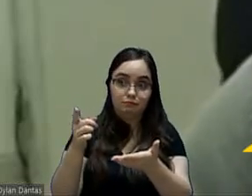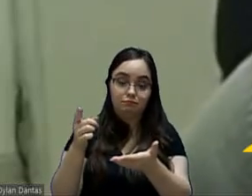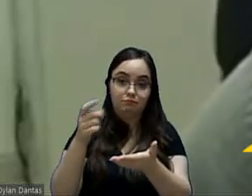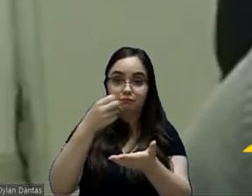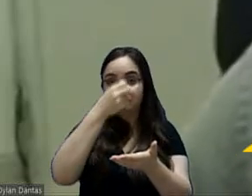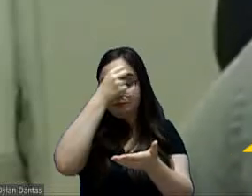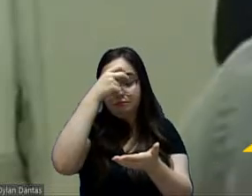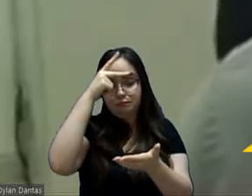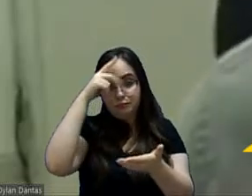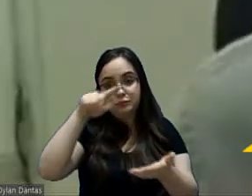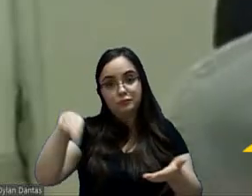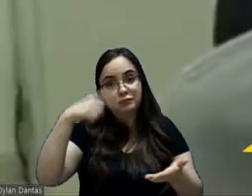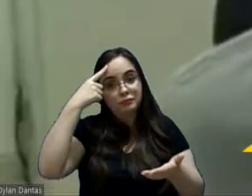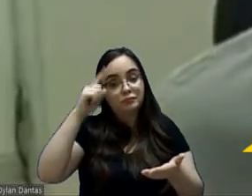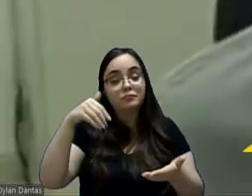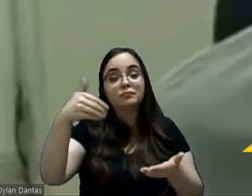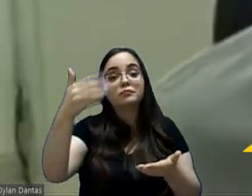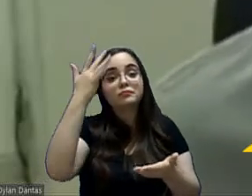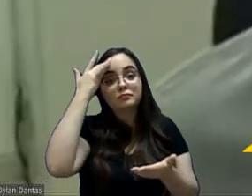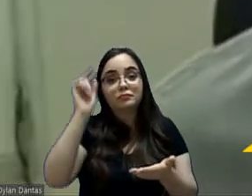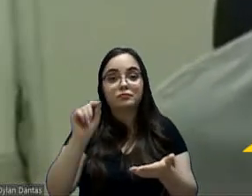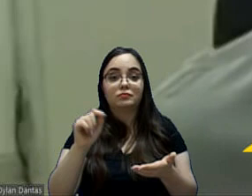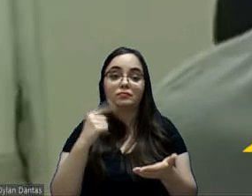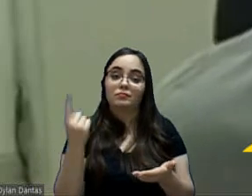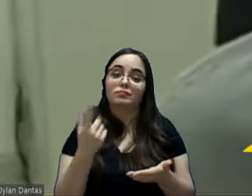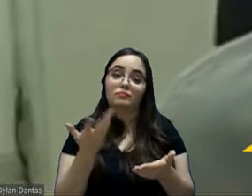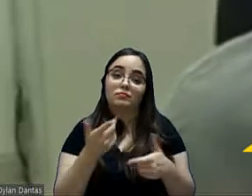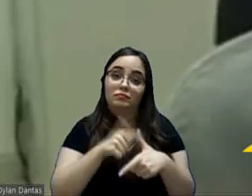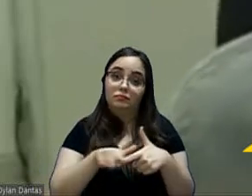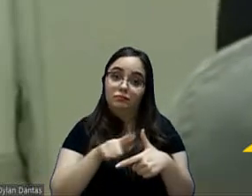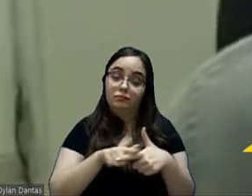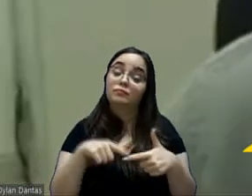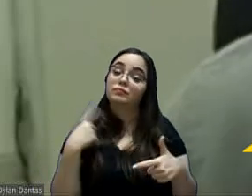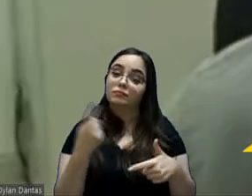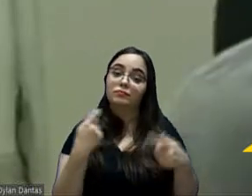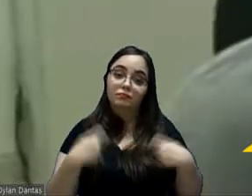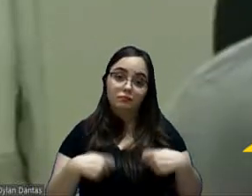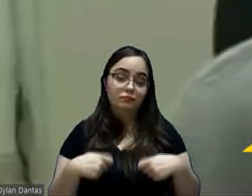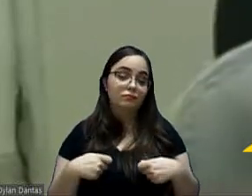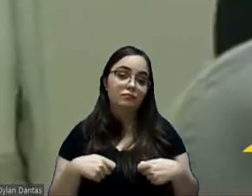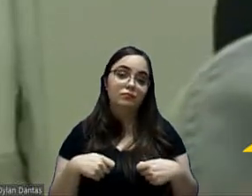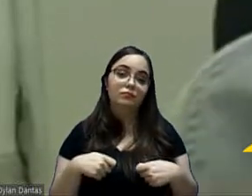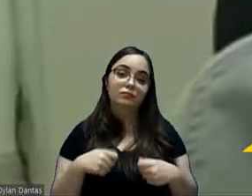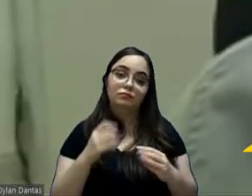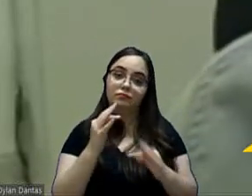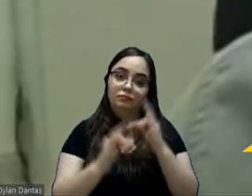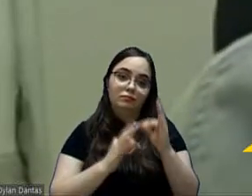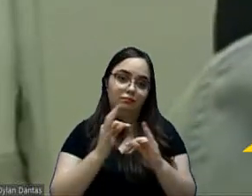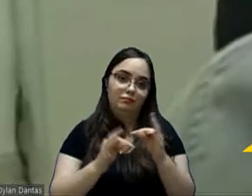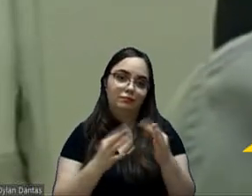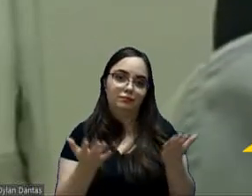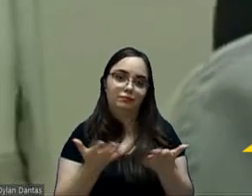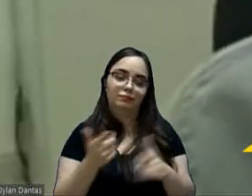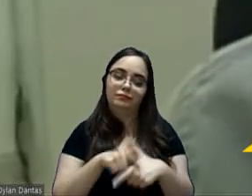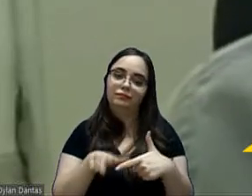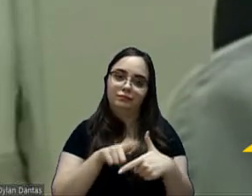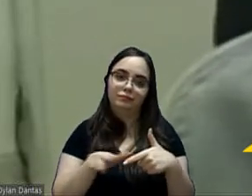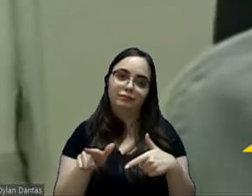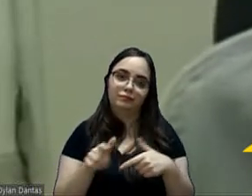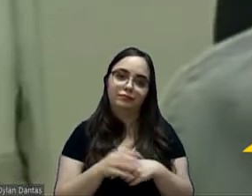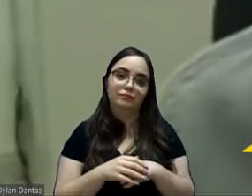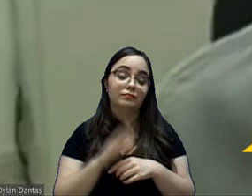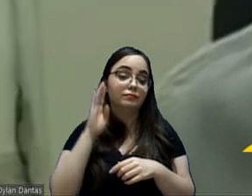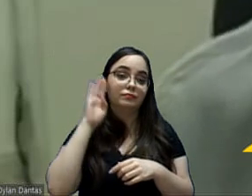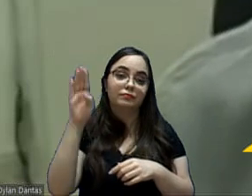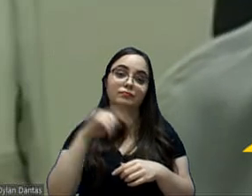amanhã, tá bom? Nós estamos numa crise e a gente precisa realmente tratar essa crise. De todo modo,